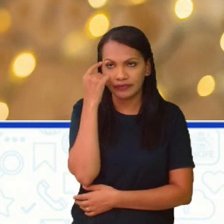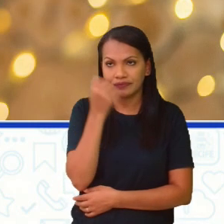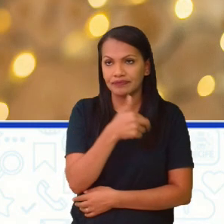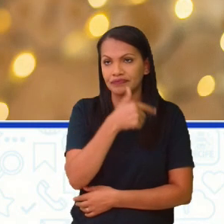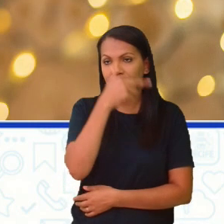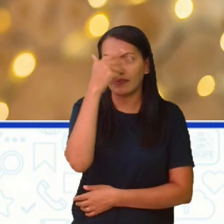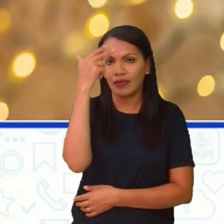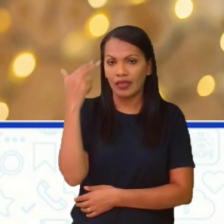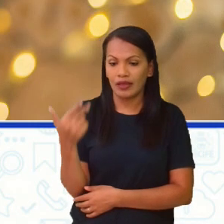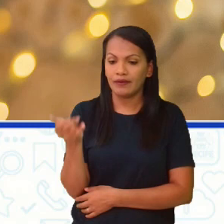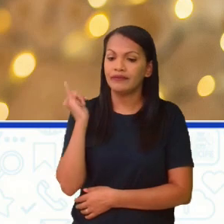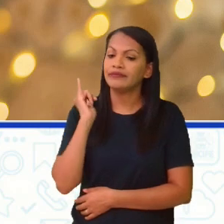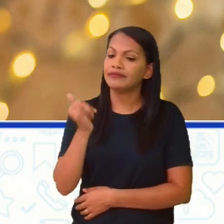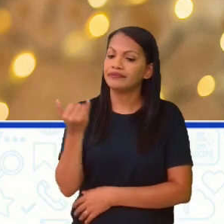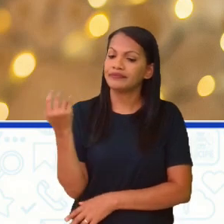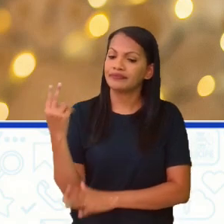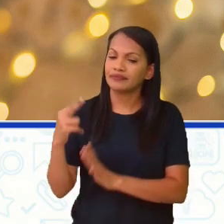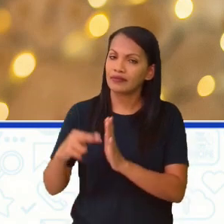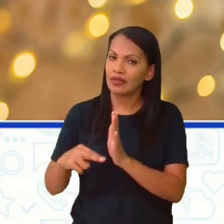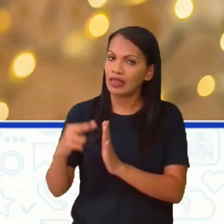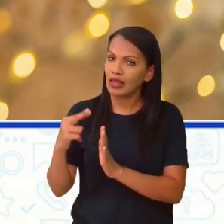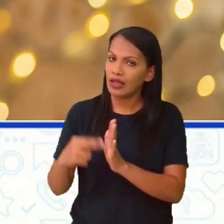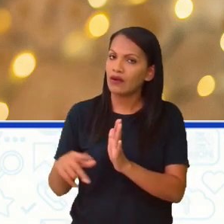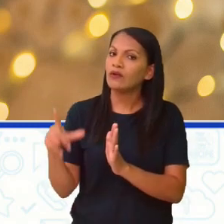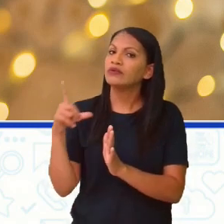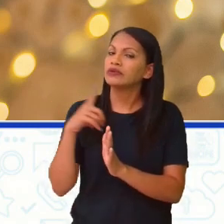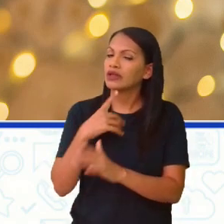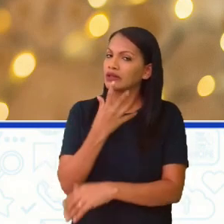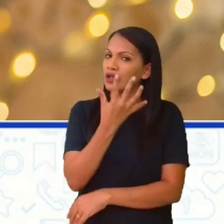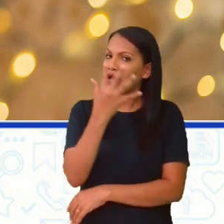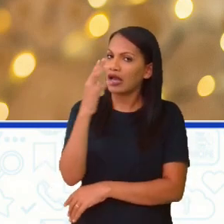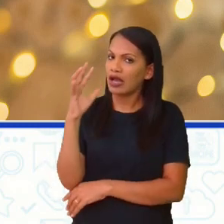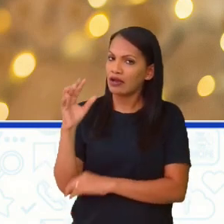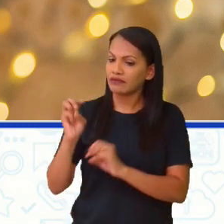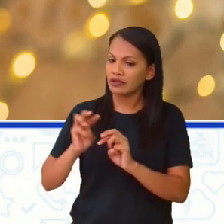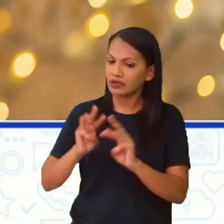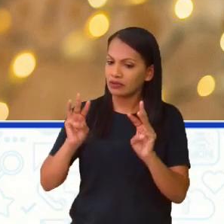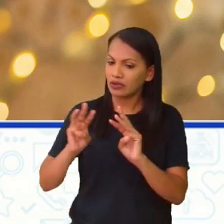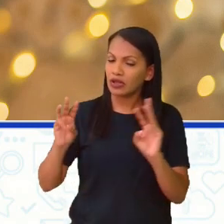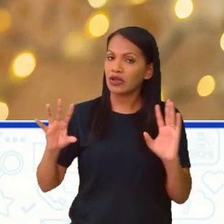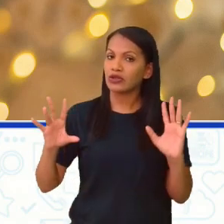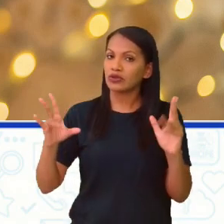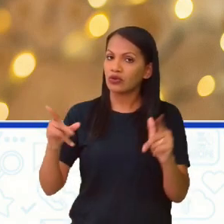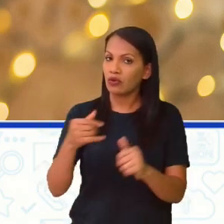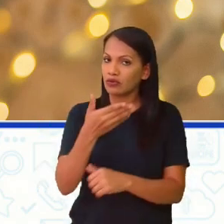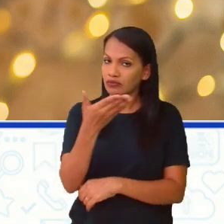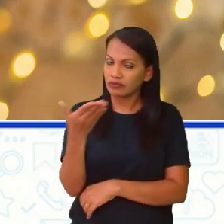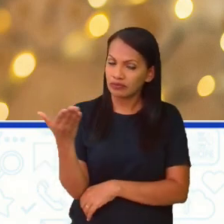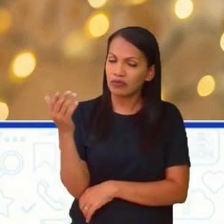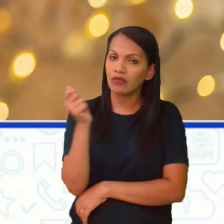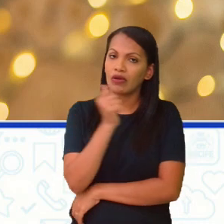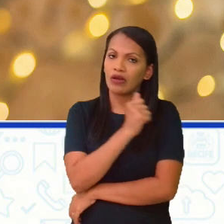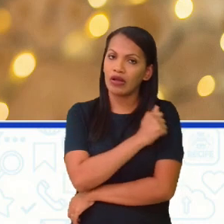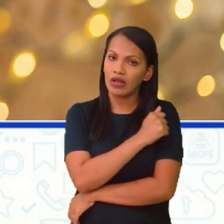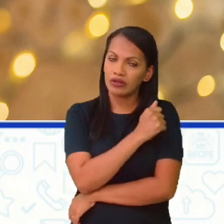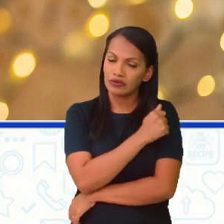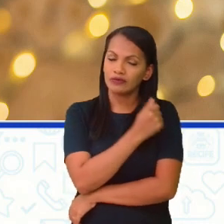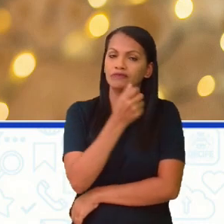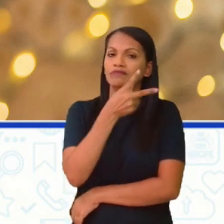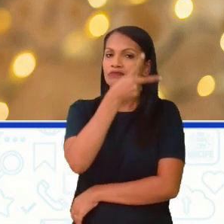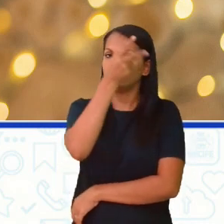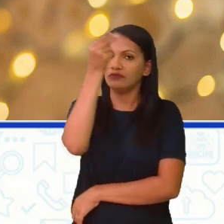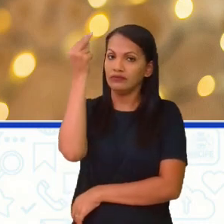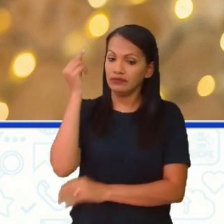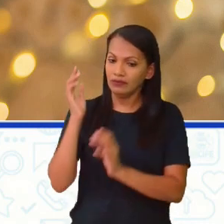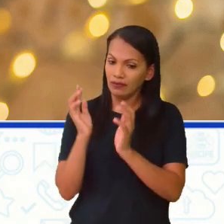Este conto, minha gente, que a gente leu, ele tá disponível lá na árvore do livro, para todo mundo que é da rede, tá? E quiser ler.